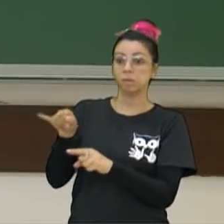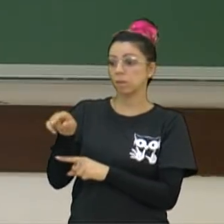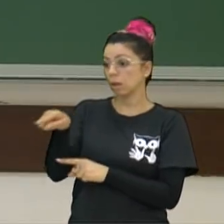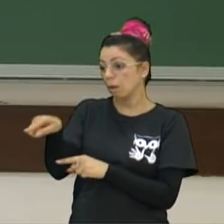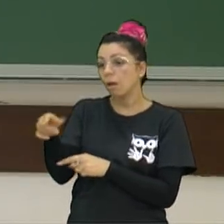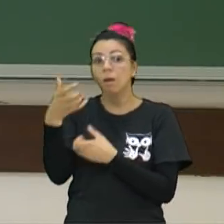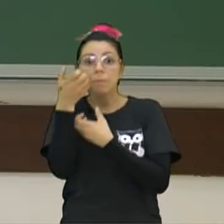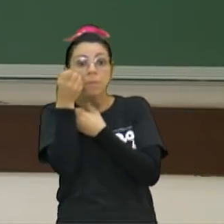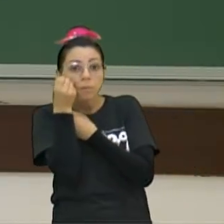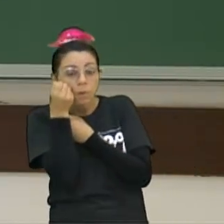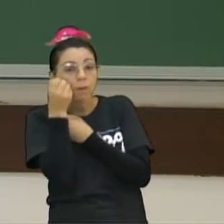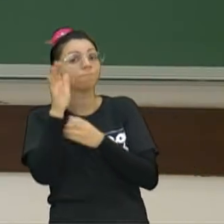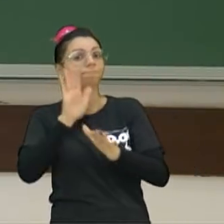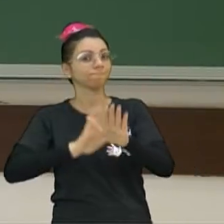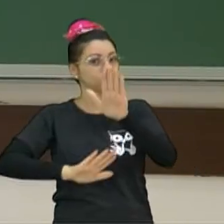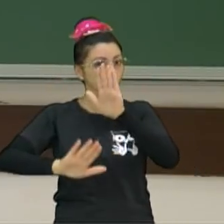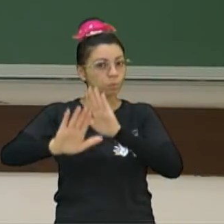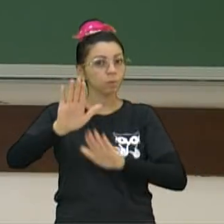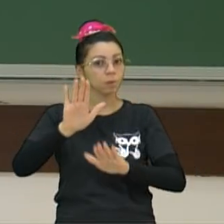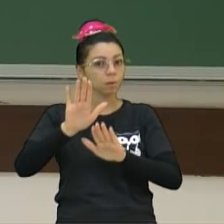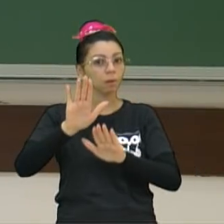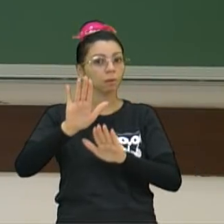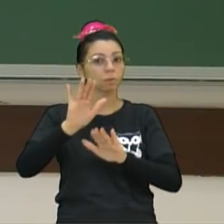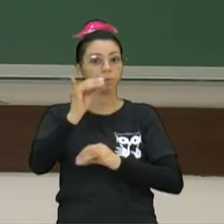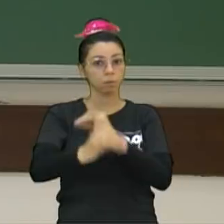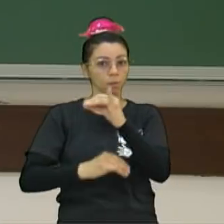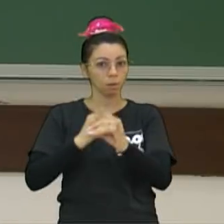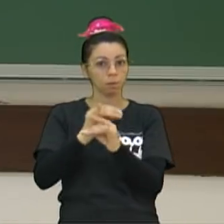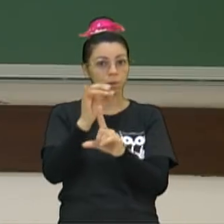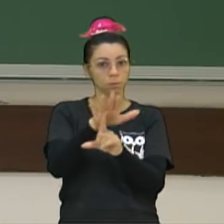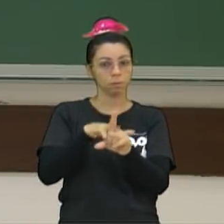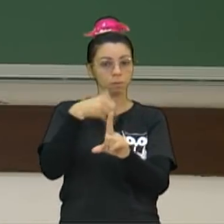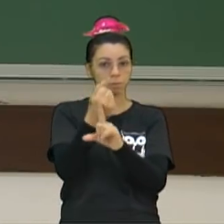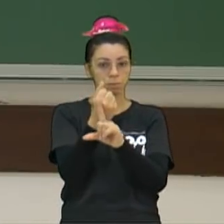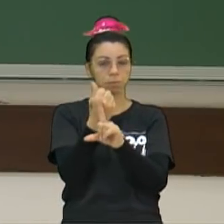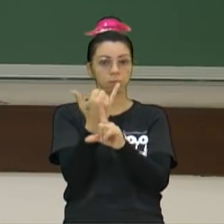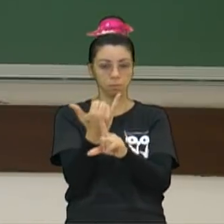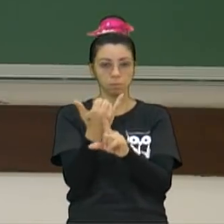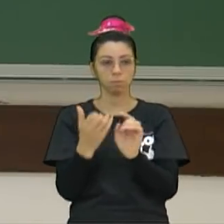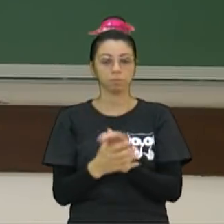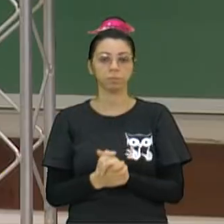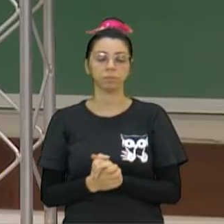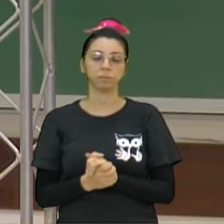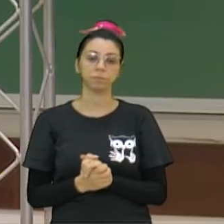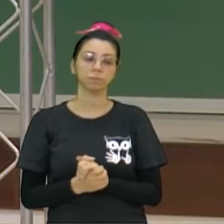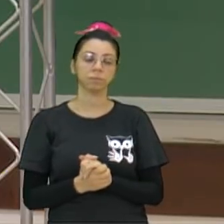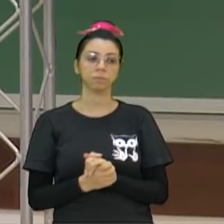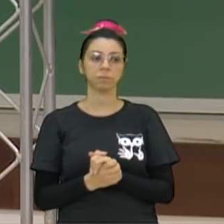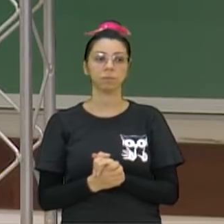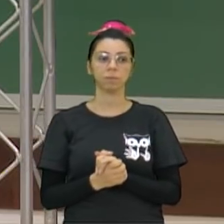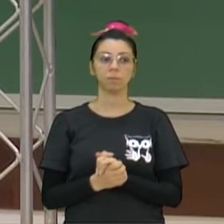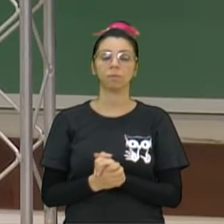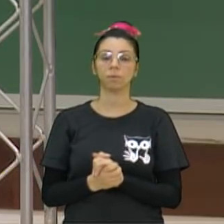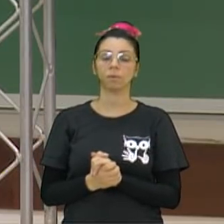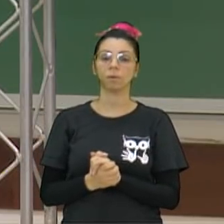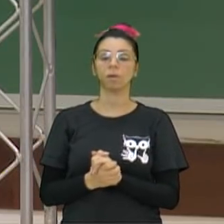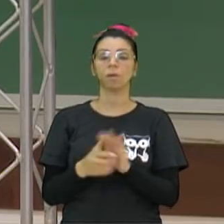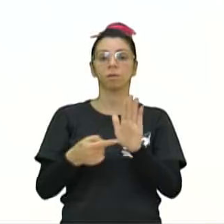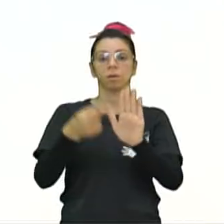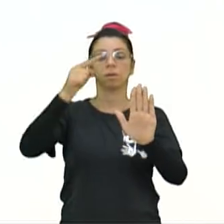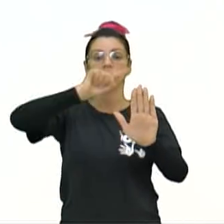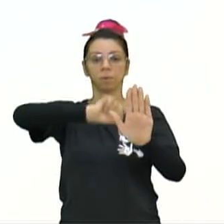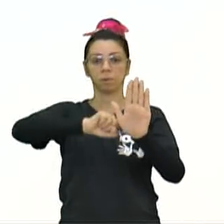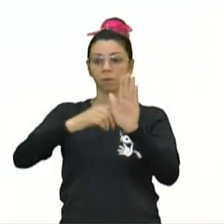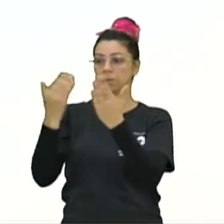colega, cuidado para não fazer aí um cyberbullying, certo? Vamos agora retomar as figuras de linguagem. Então, a gente tem a metáfora e a